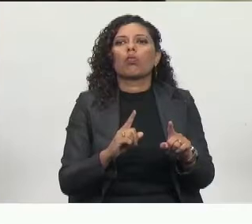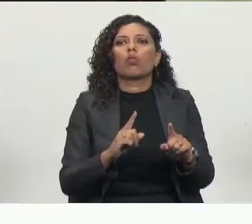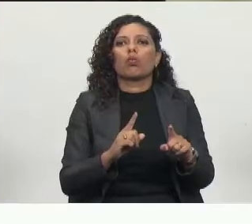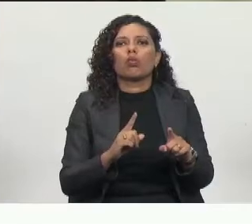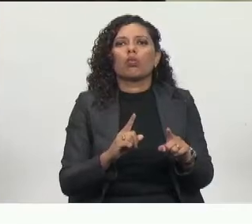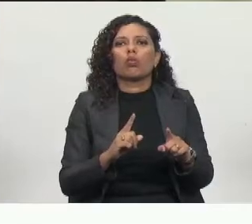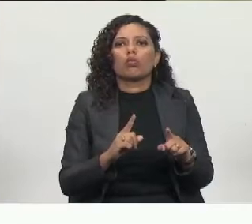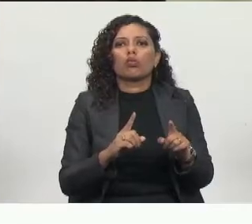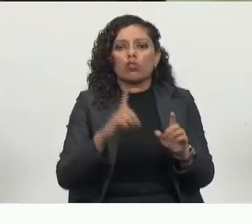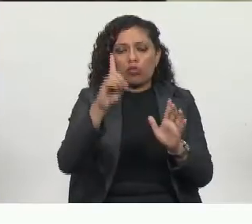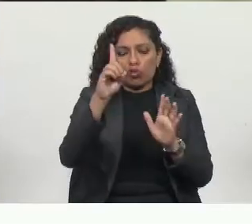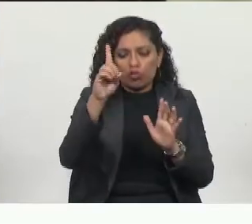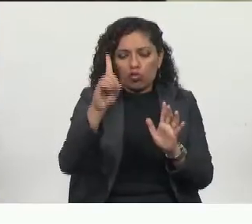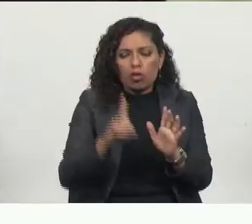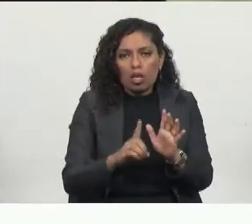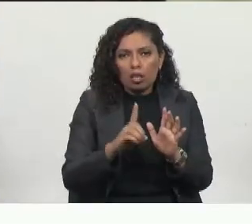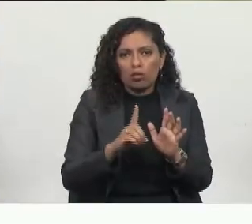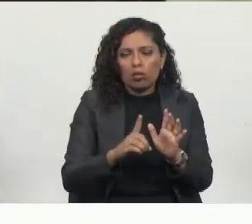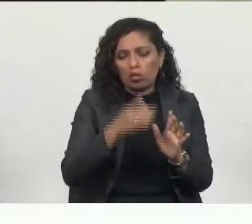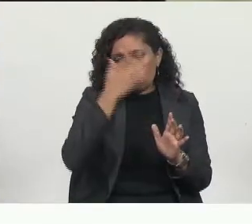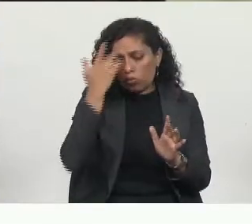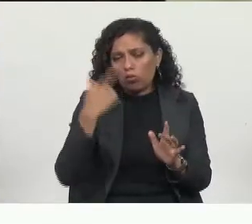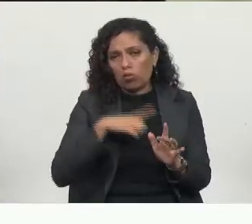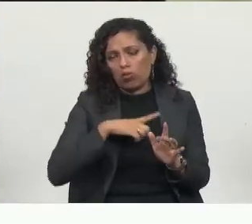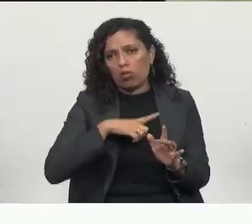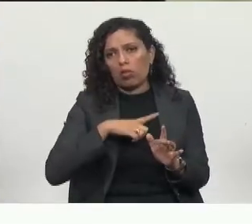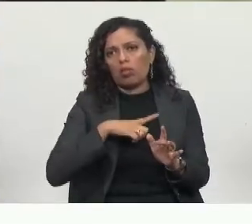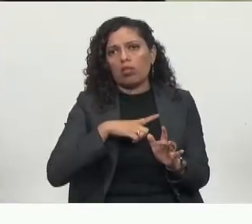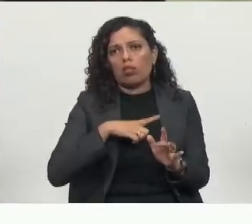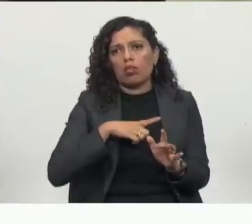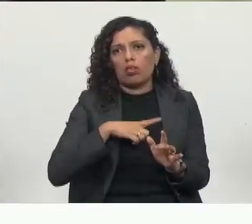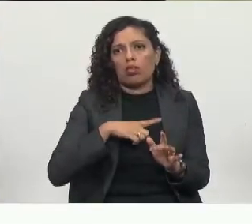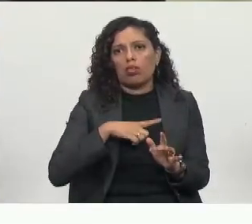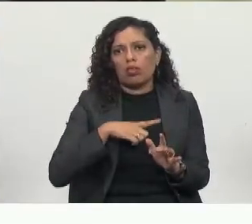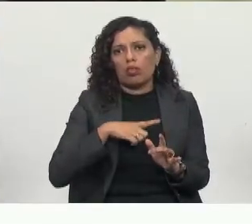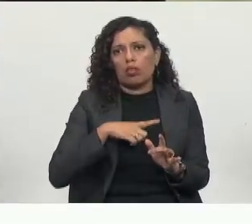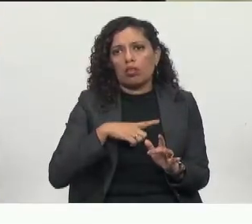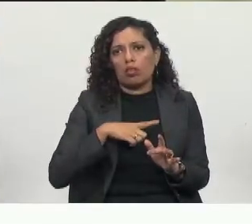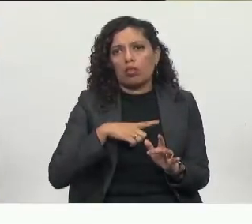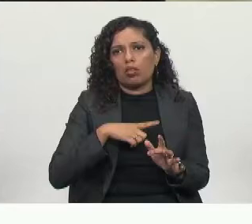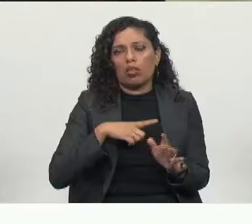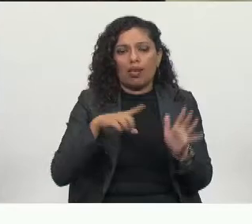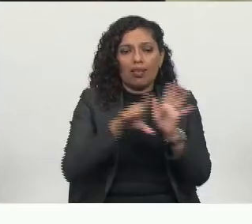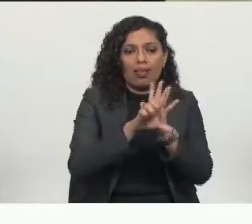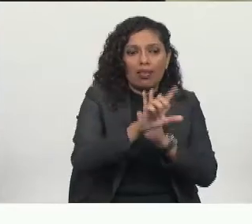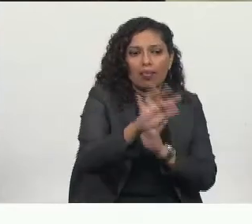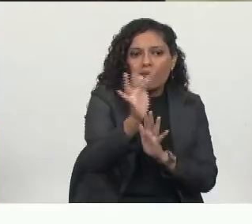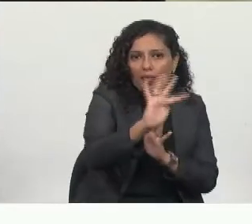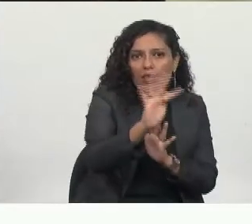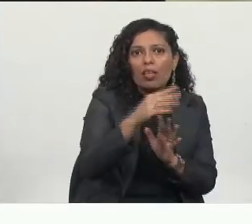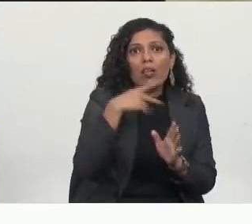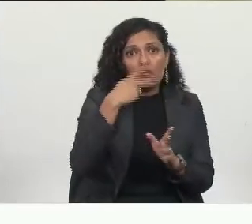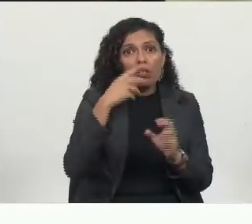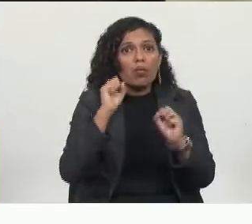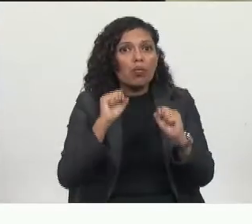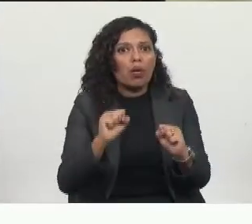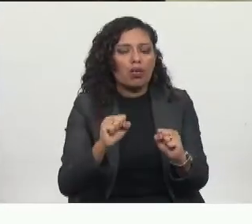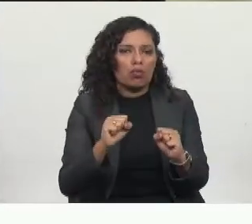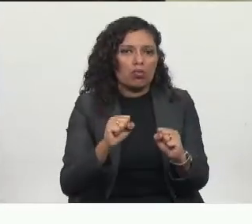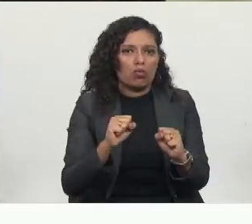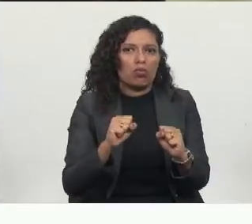a legalidade e a legitimidade de ter um porte de arma, né, respaldado por uma lei federal. Então, eu acho que